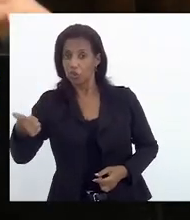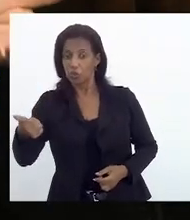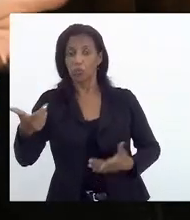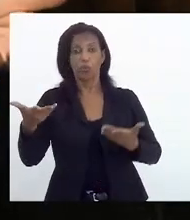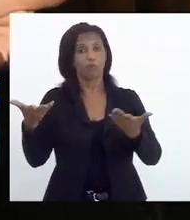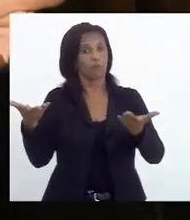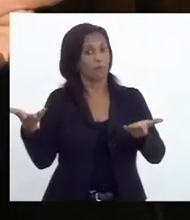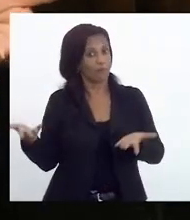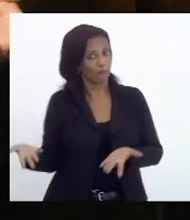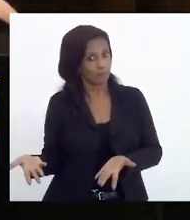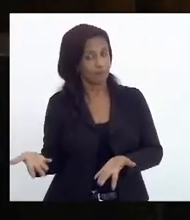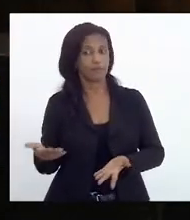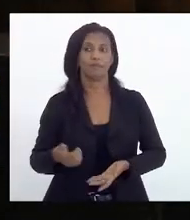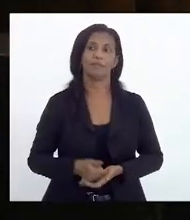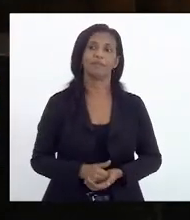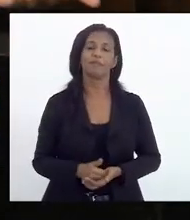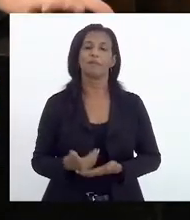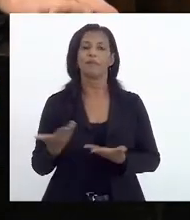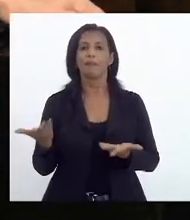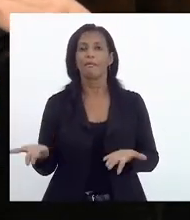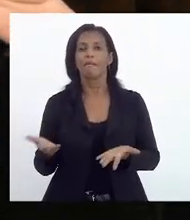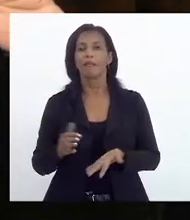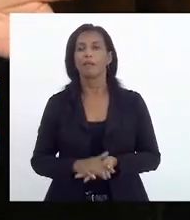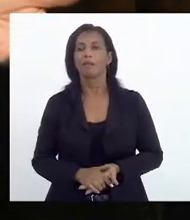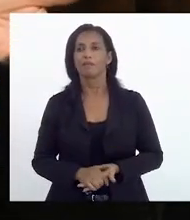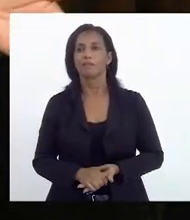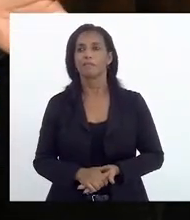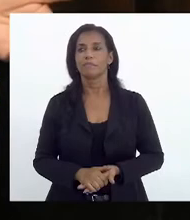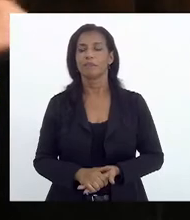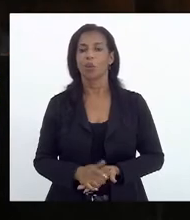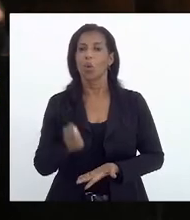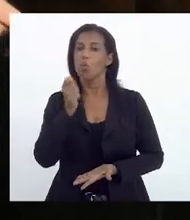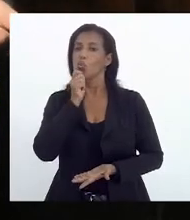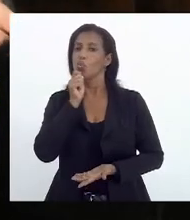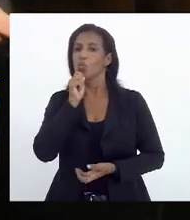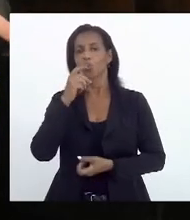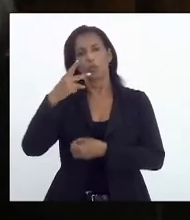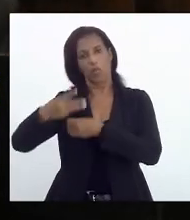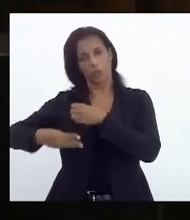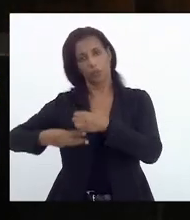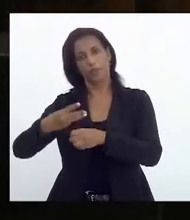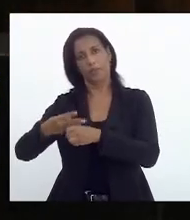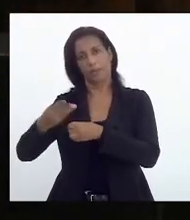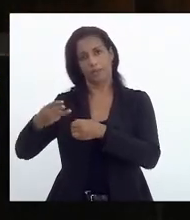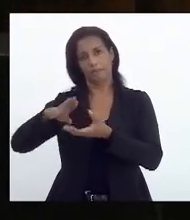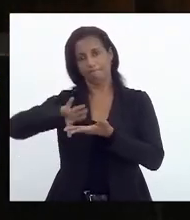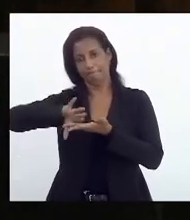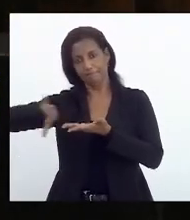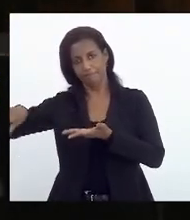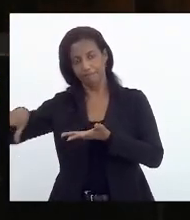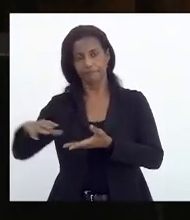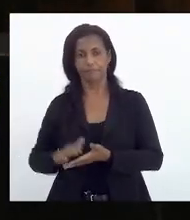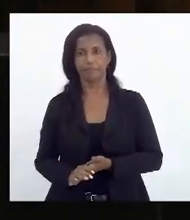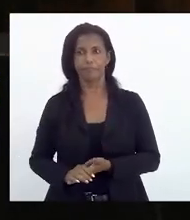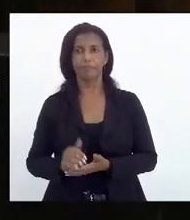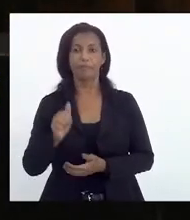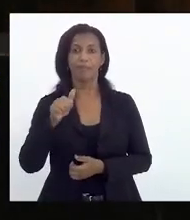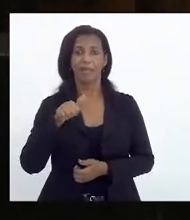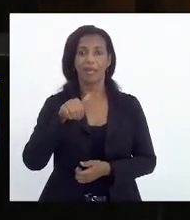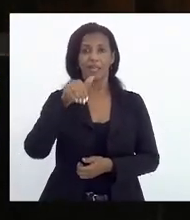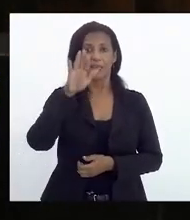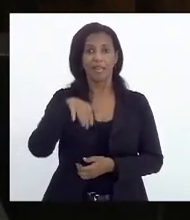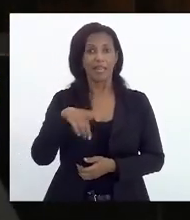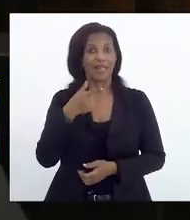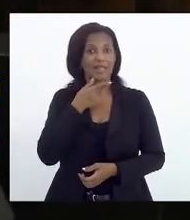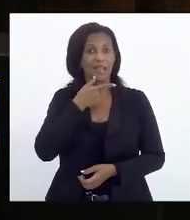evidentemente estão sem treino quem entrou